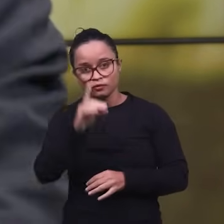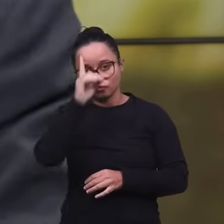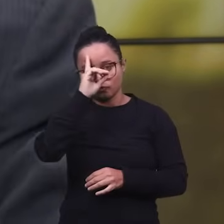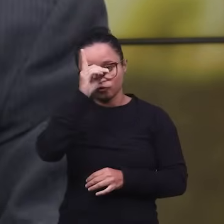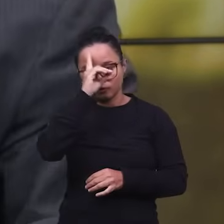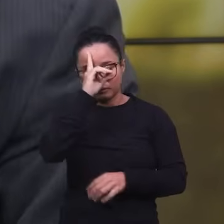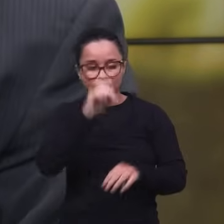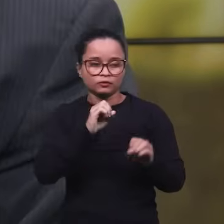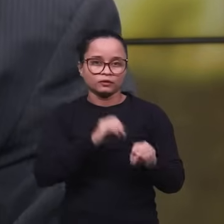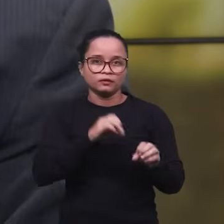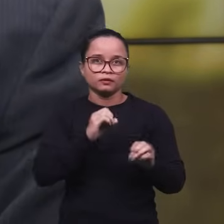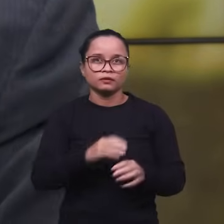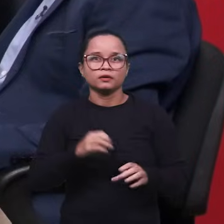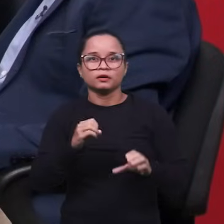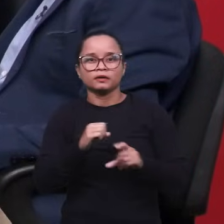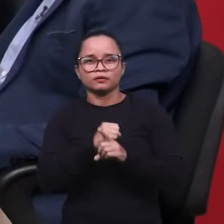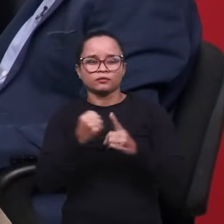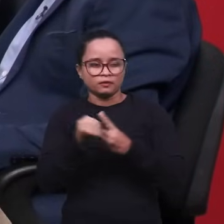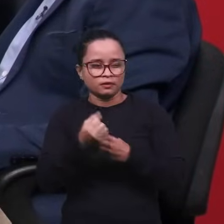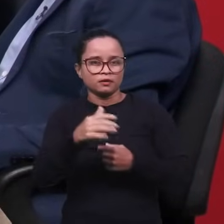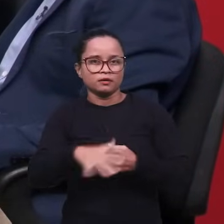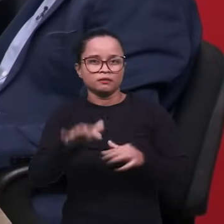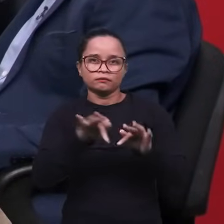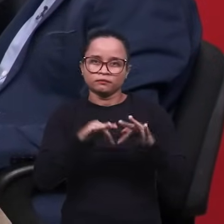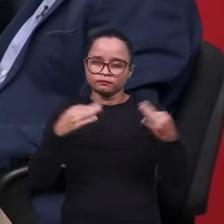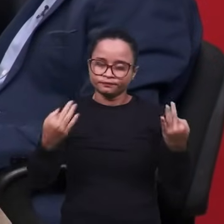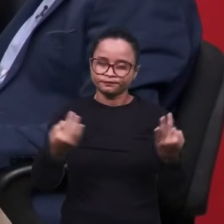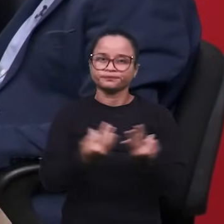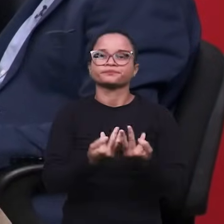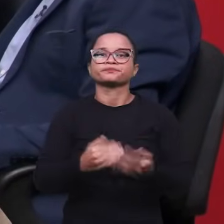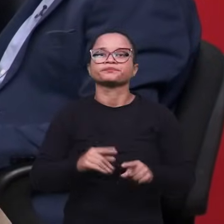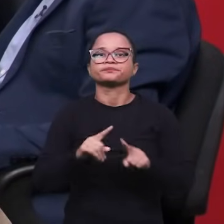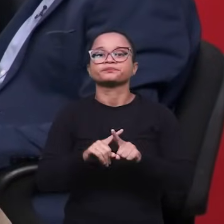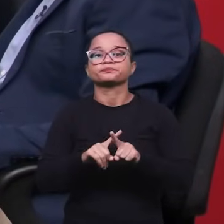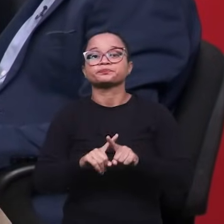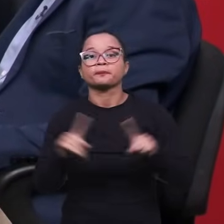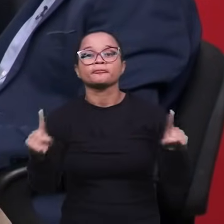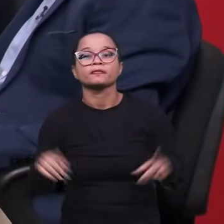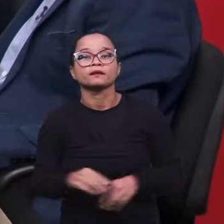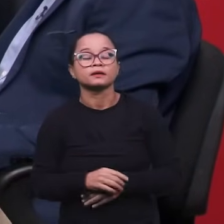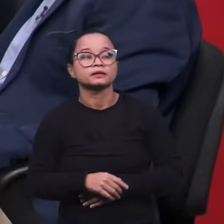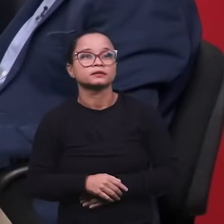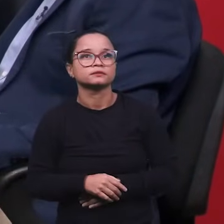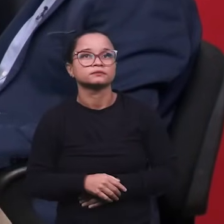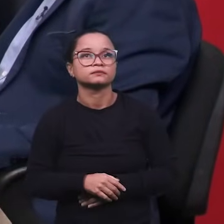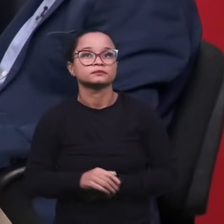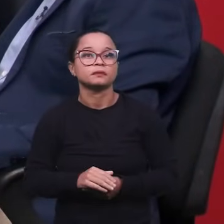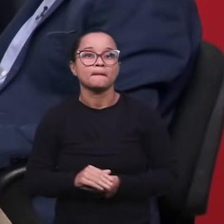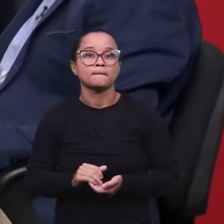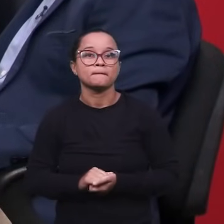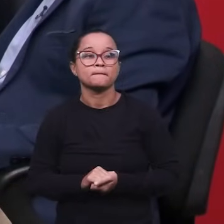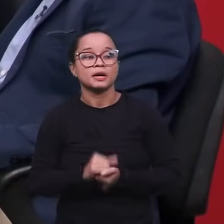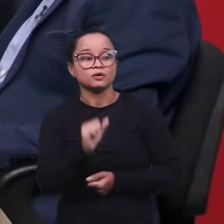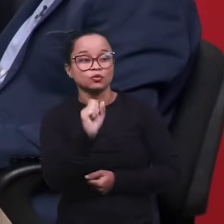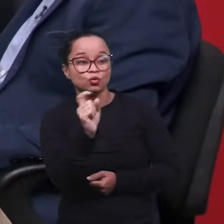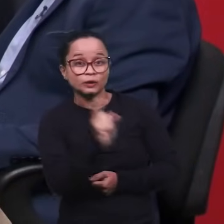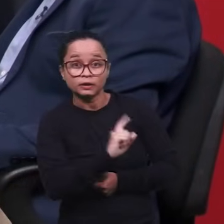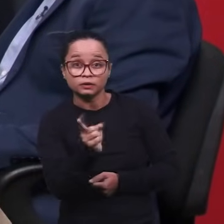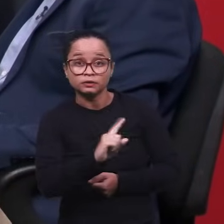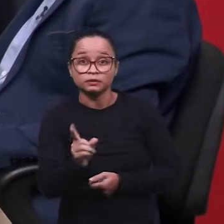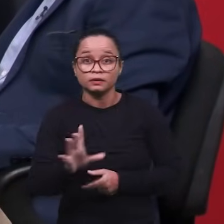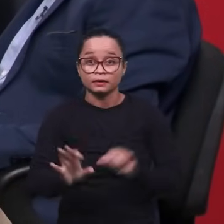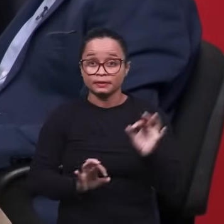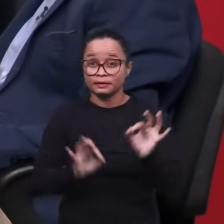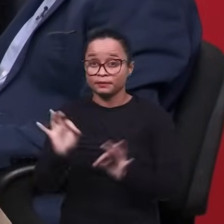do dia a dia, faz parte do aspecto social, familiar. Mas e o não que